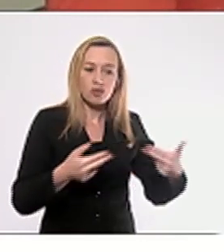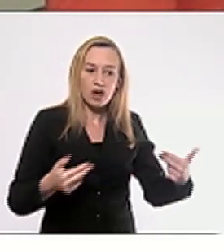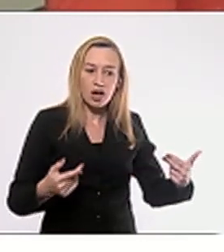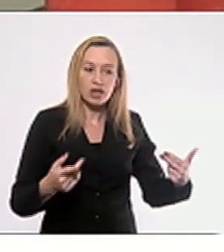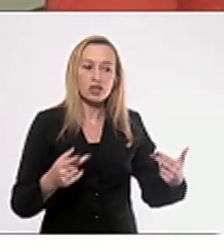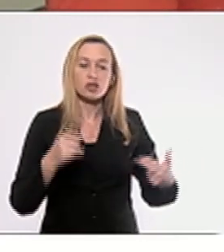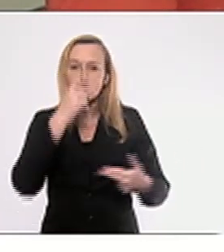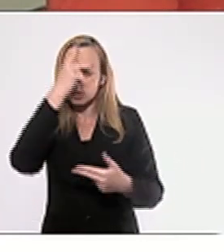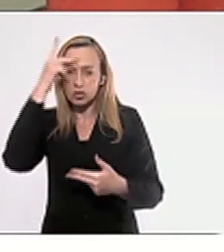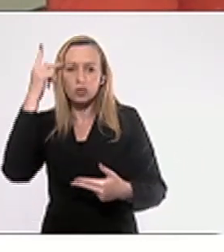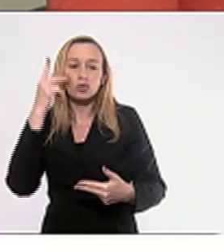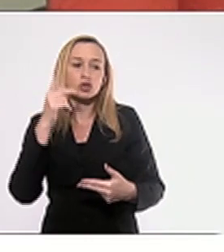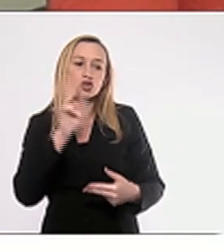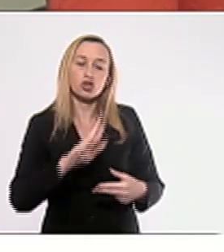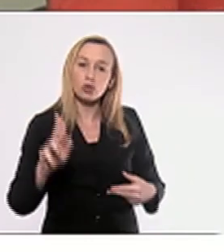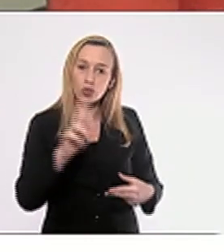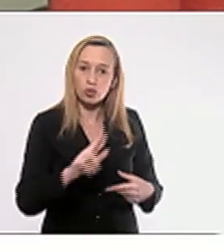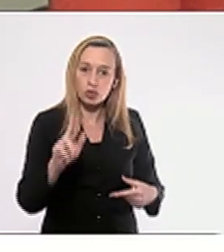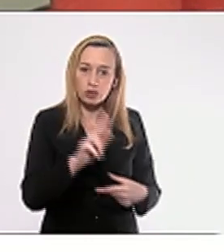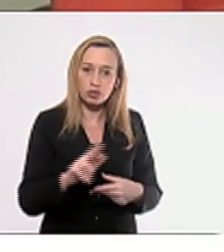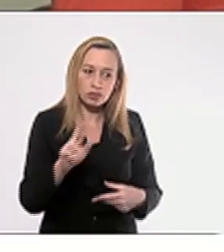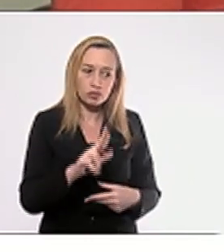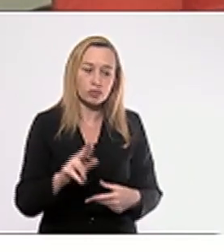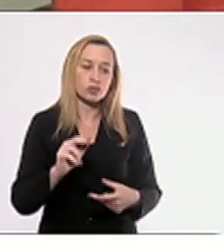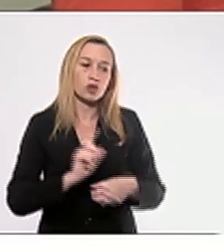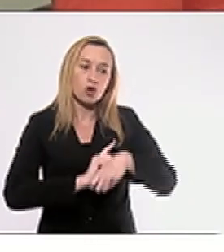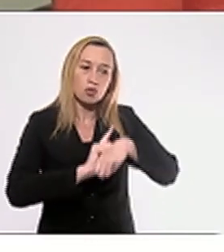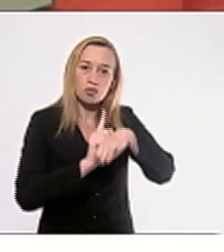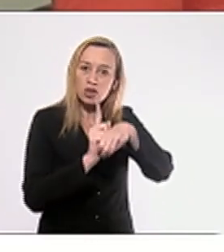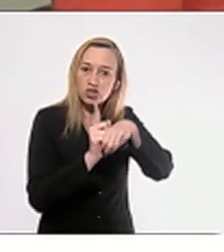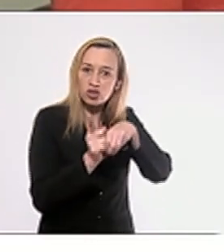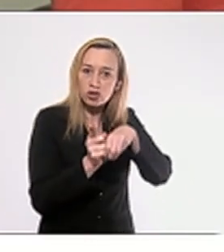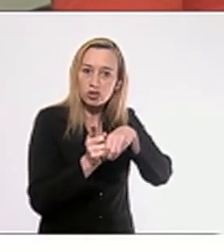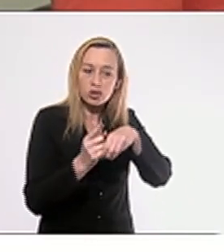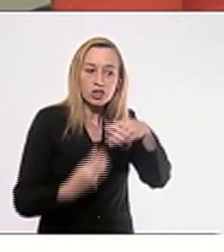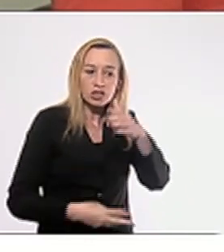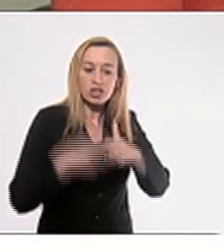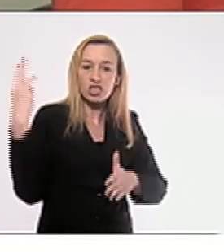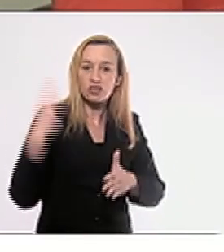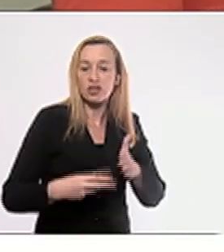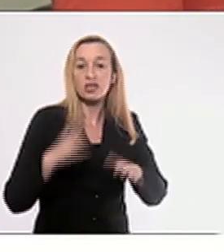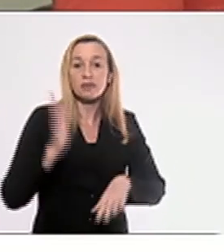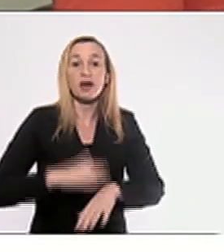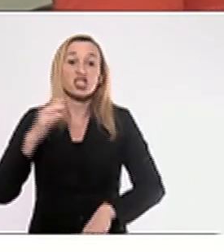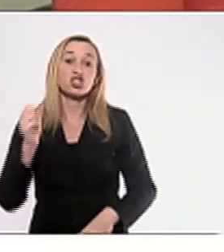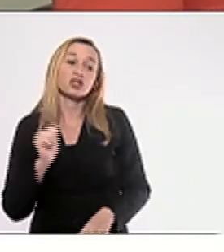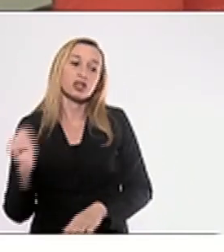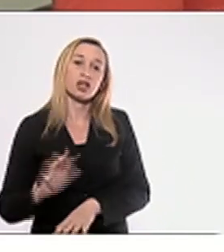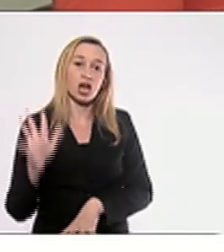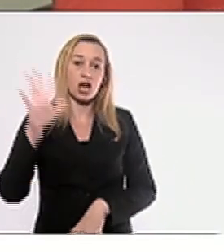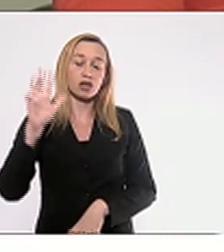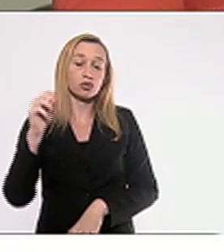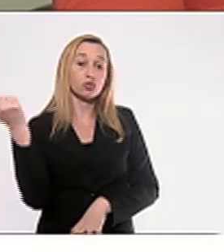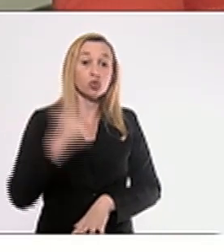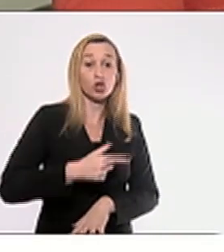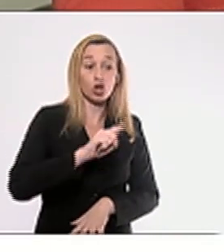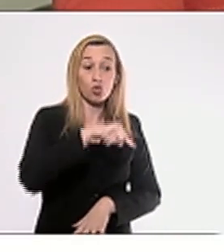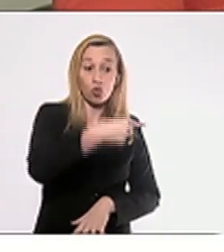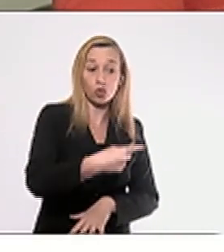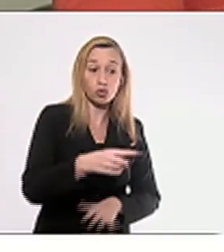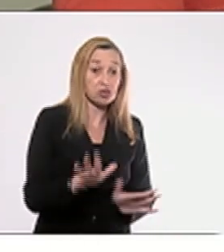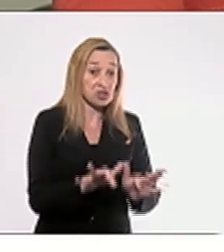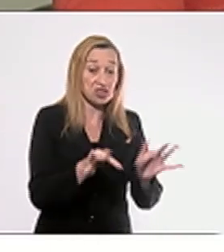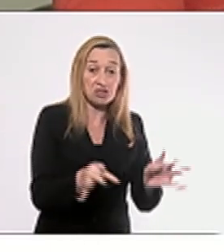ultrassônica. É um medidor com 3 vezes mais caro que o medidor convencional, mas